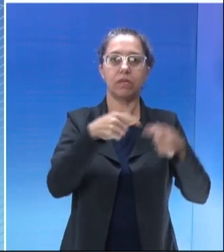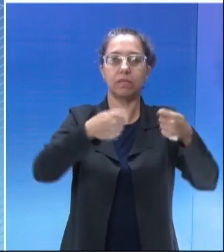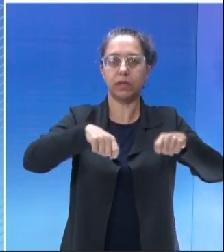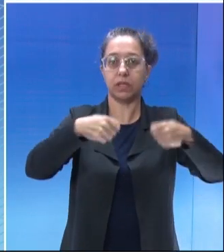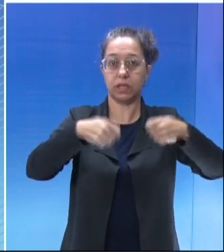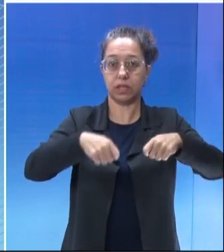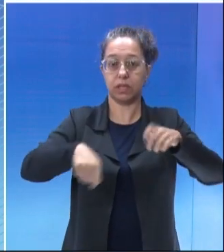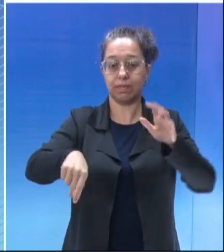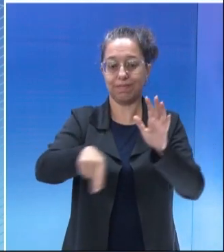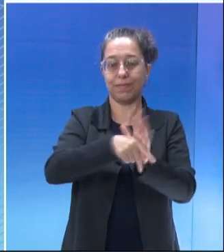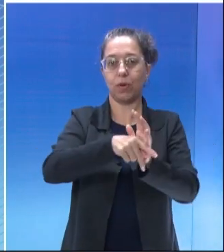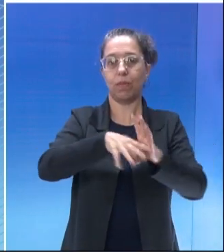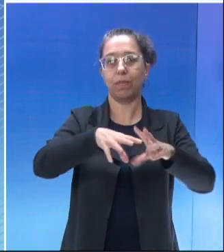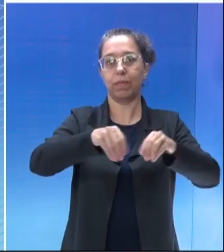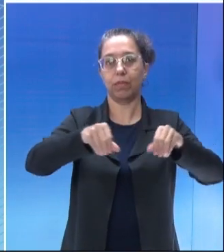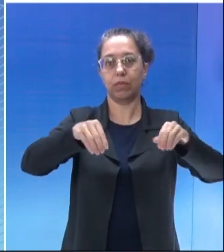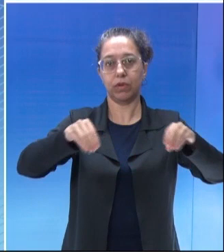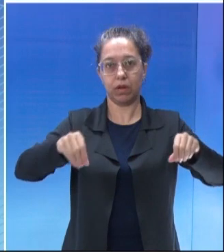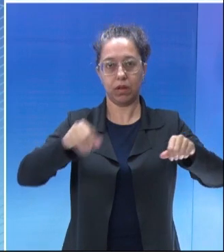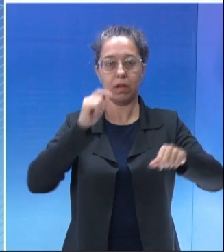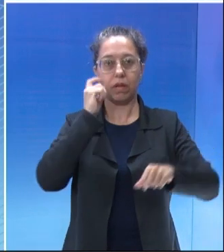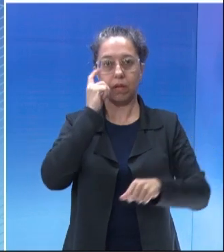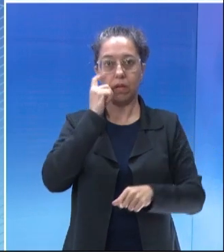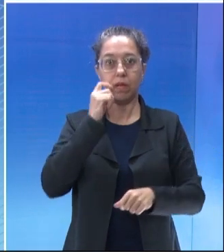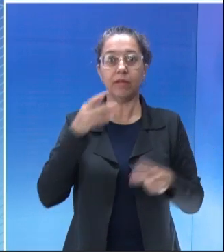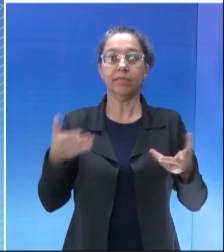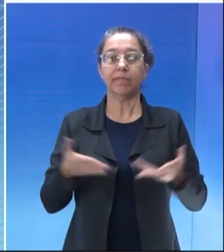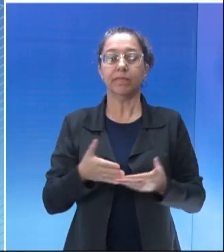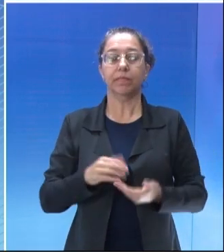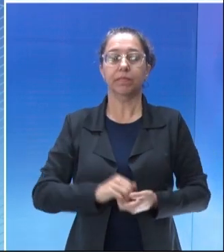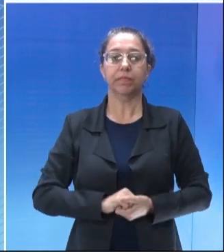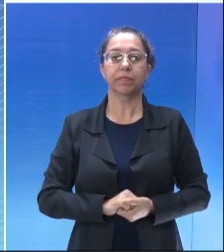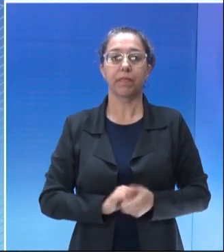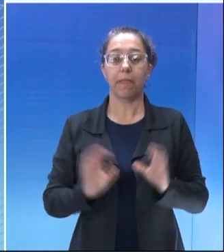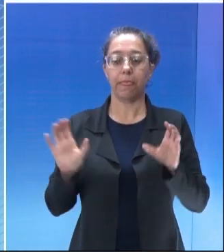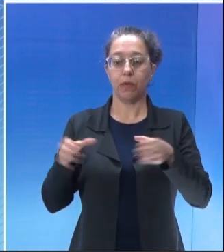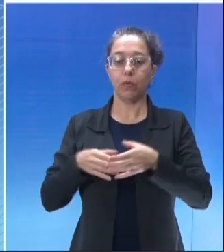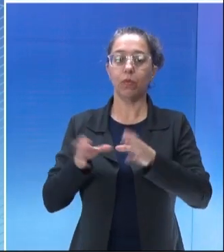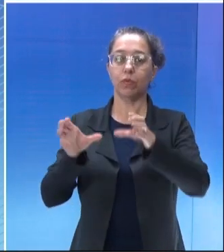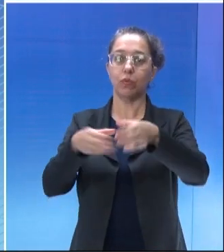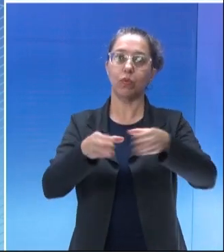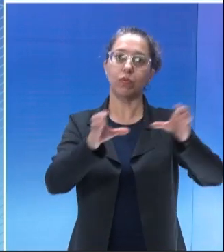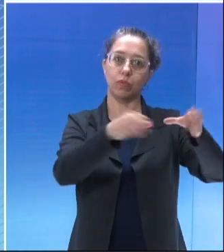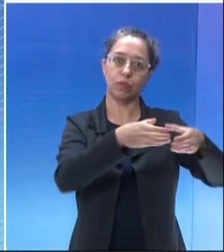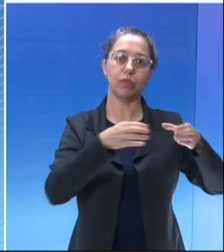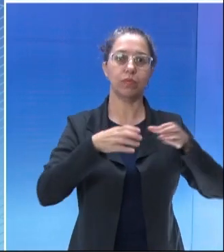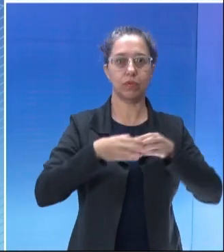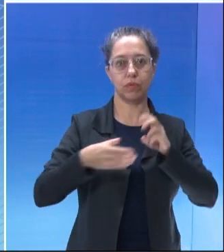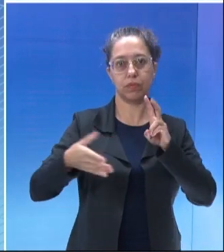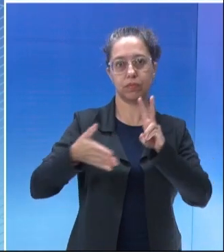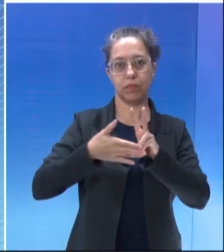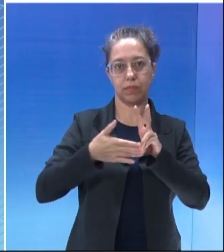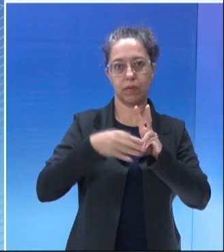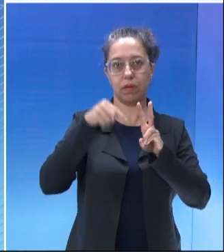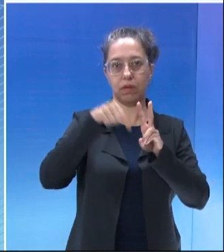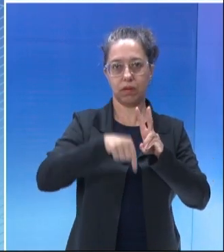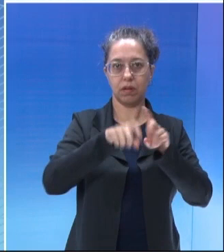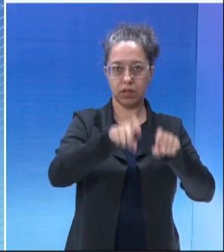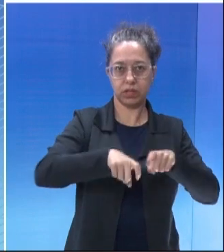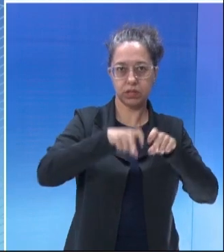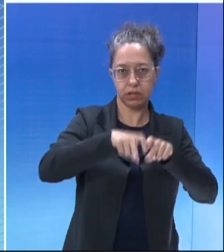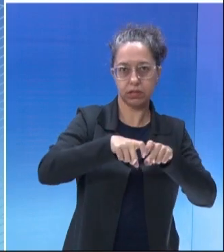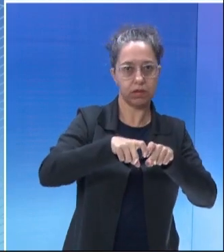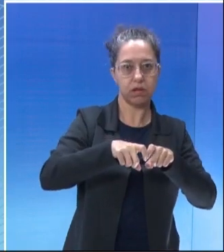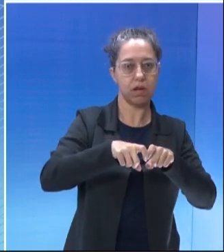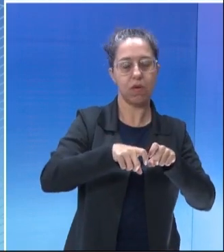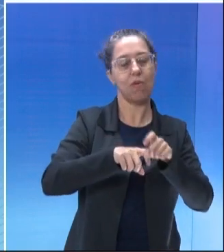um território próprio. Vejam, hoje nós temos grupos indígenas que vivem na cidade, nas zonas